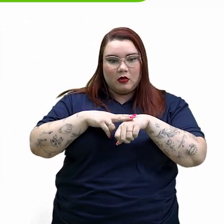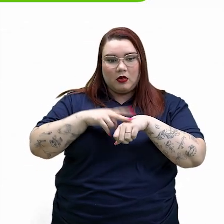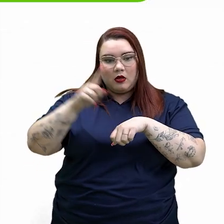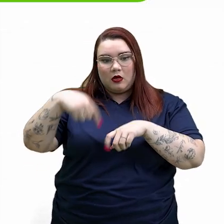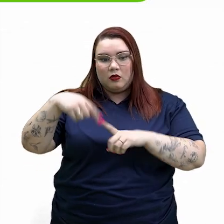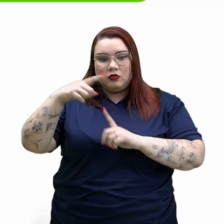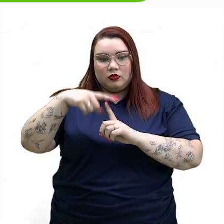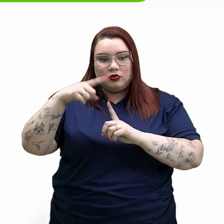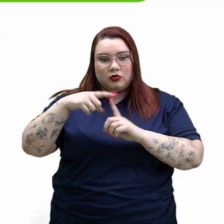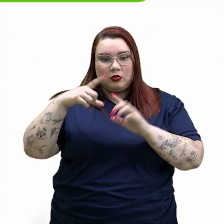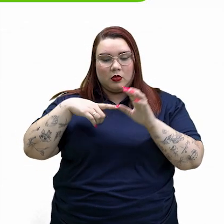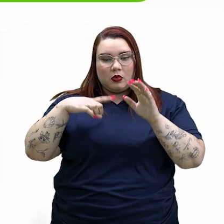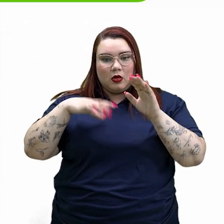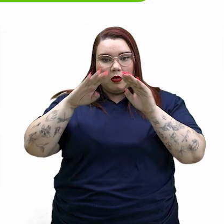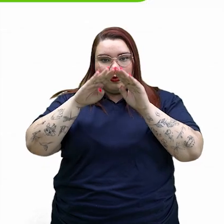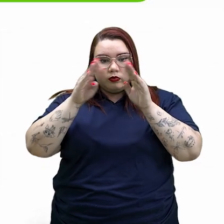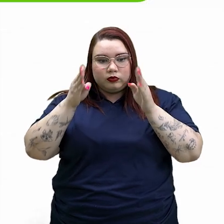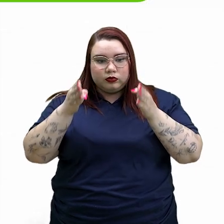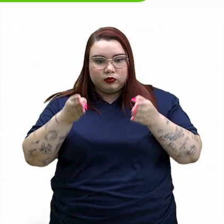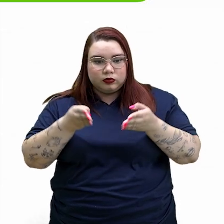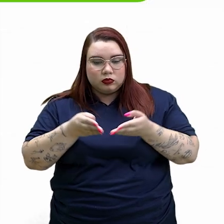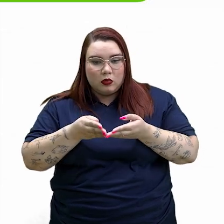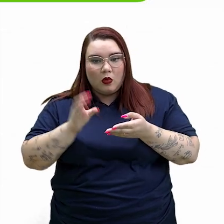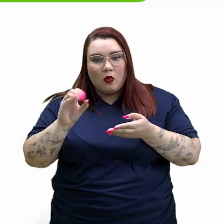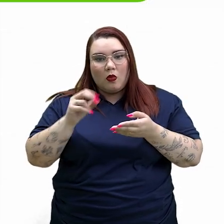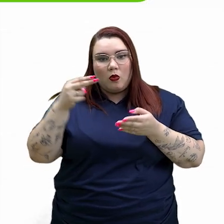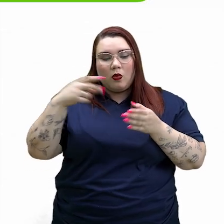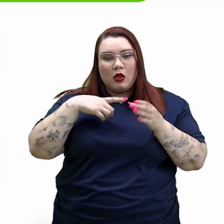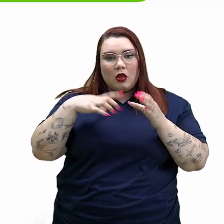ambas esféricas, ou uma é